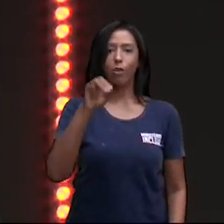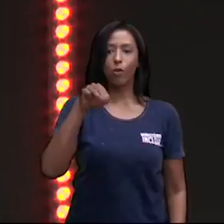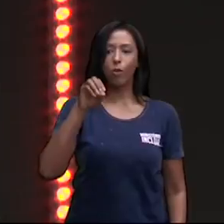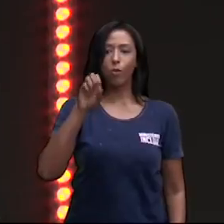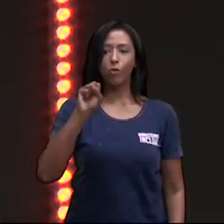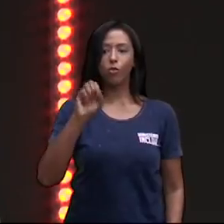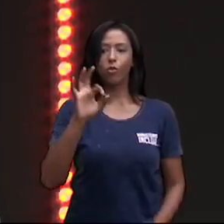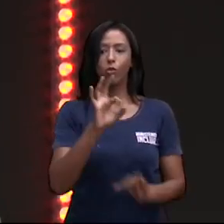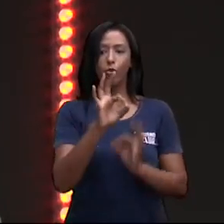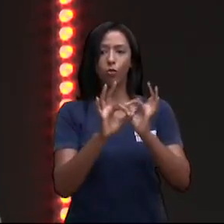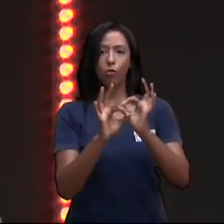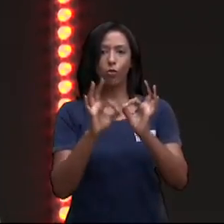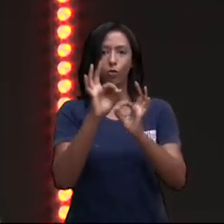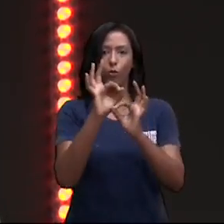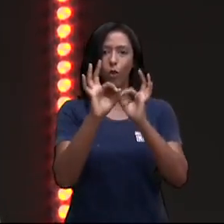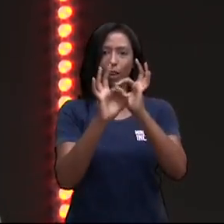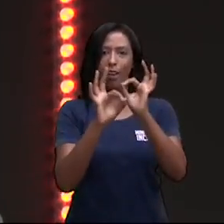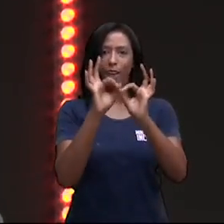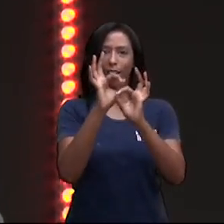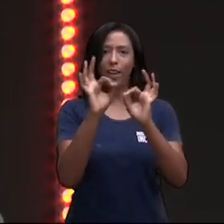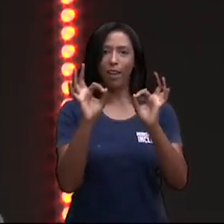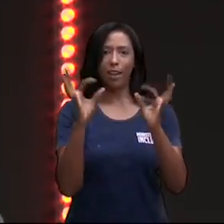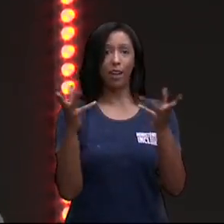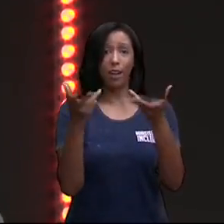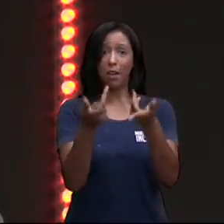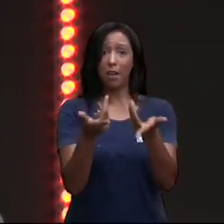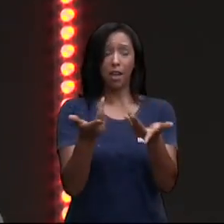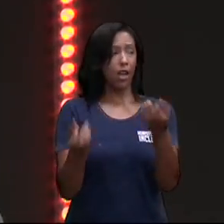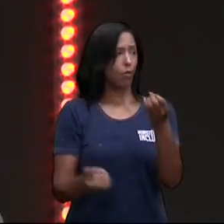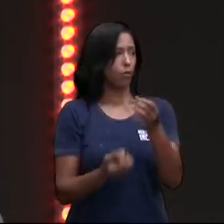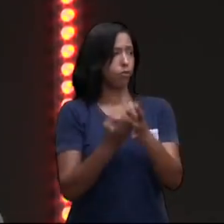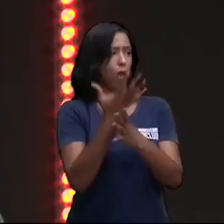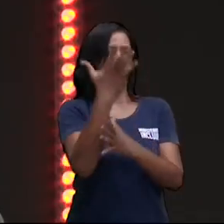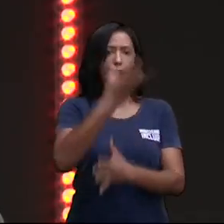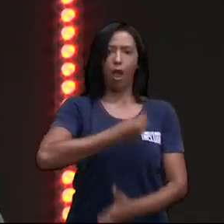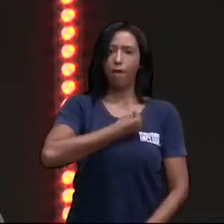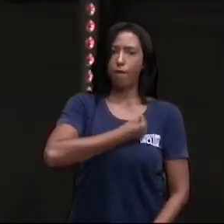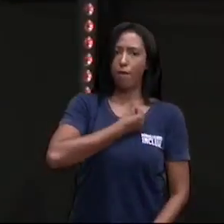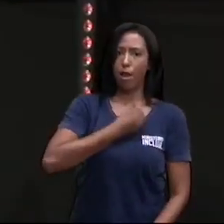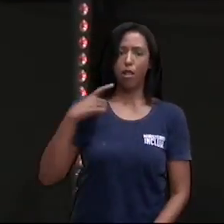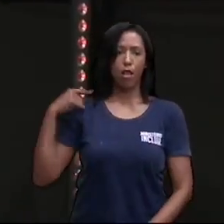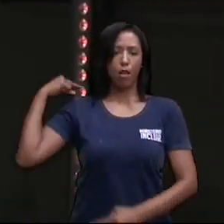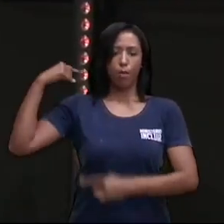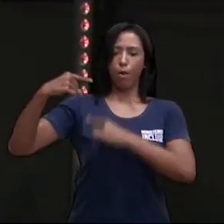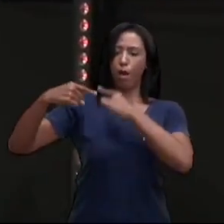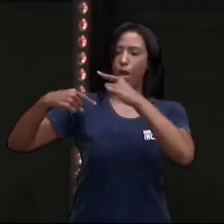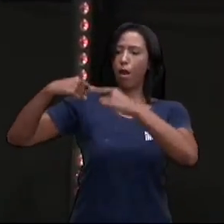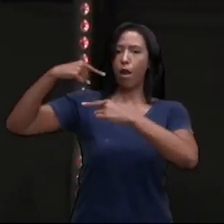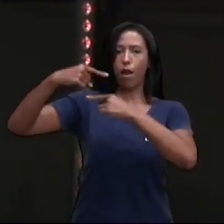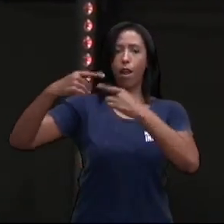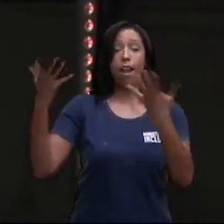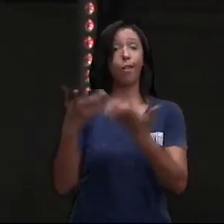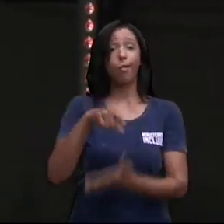uniu tudo inorgânico e de repente virou coisa viva e de repente foi a poluindo E chegou a ser